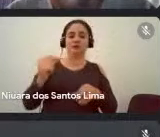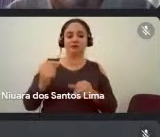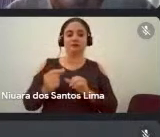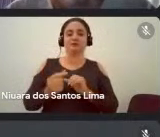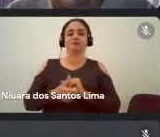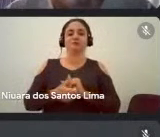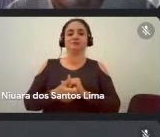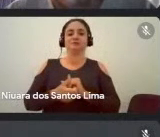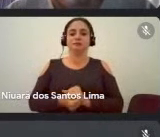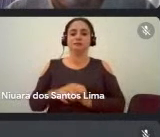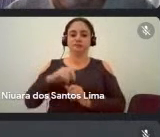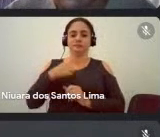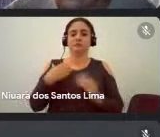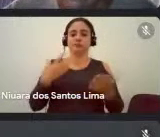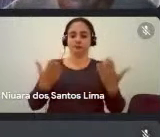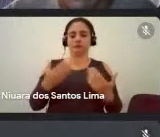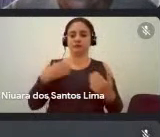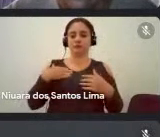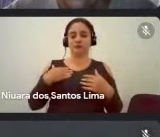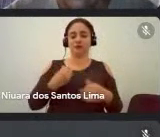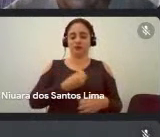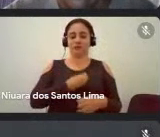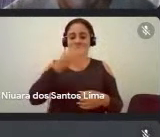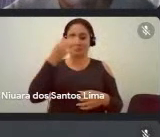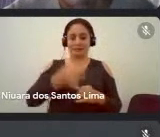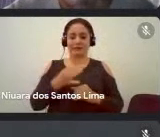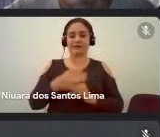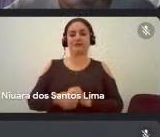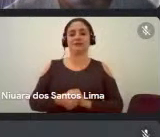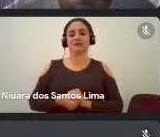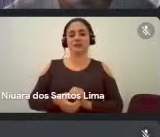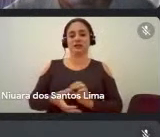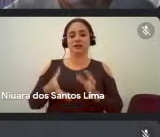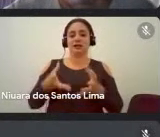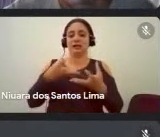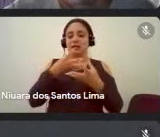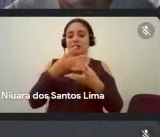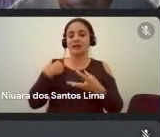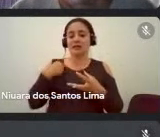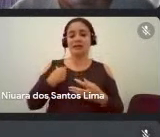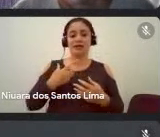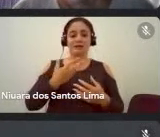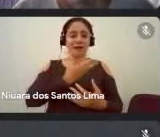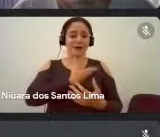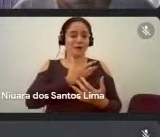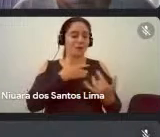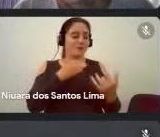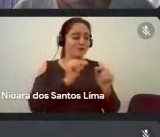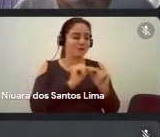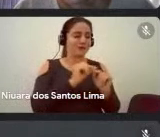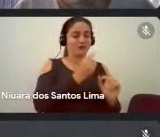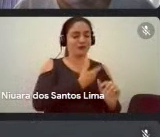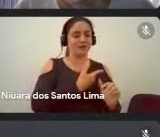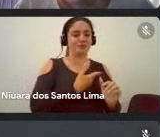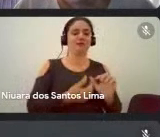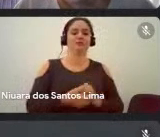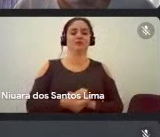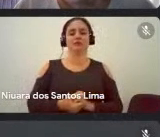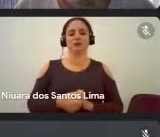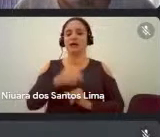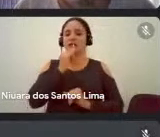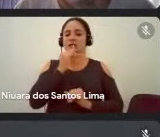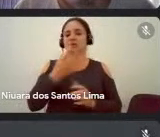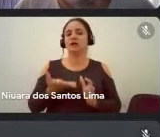que já estamos com mais certezas e que até deixamos para trás amigos. Eu aqui no meu caderno de terreno, eu escrevi, por